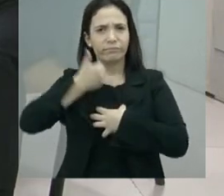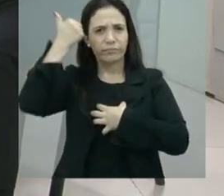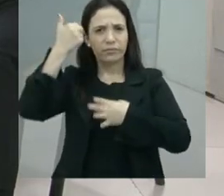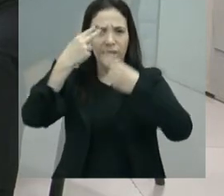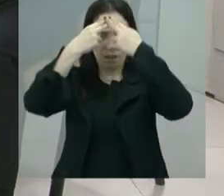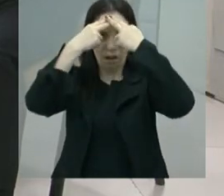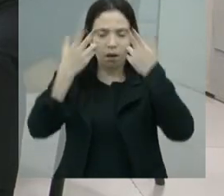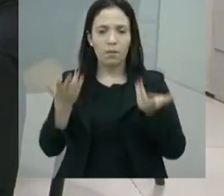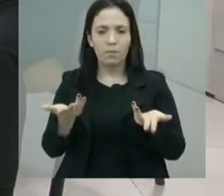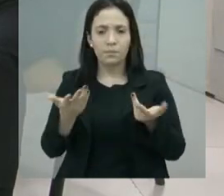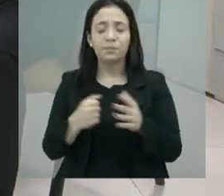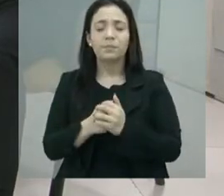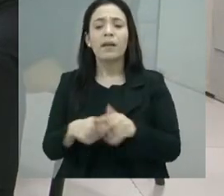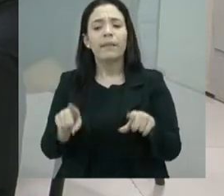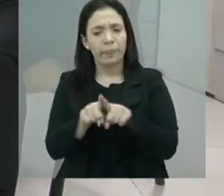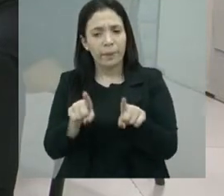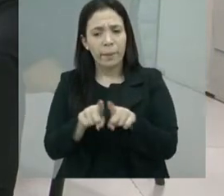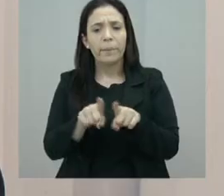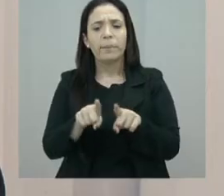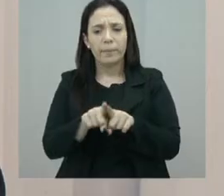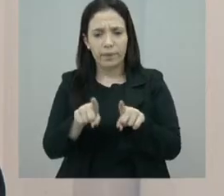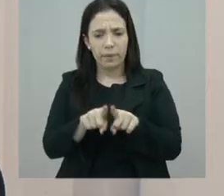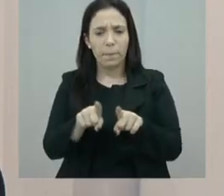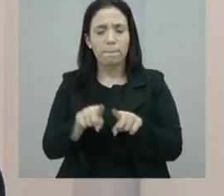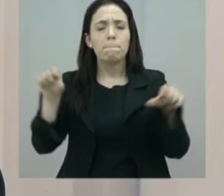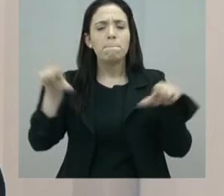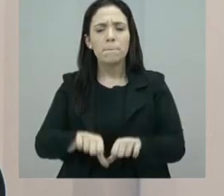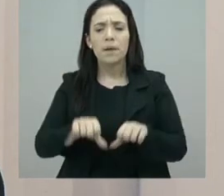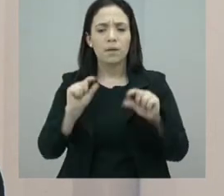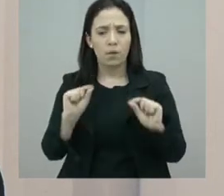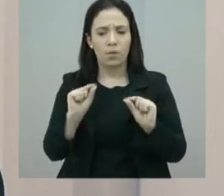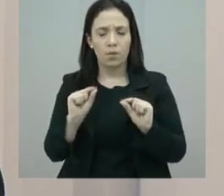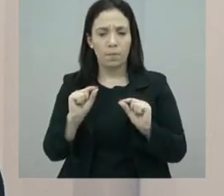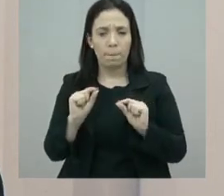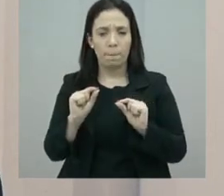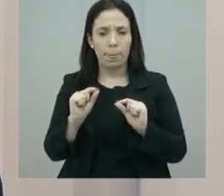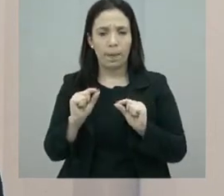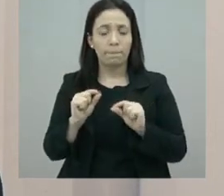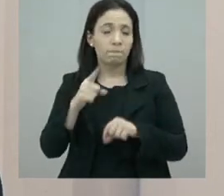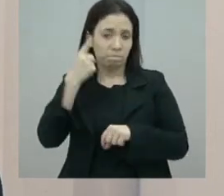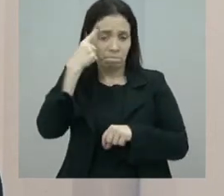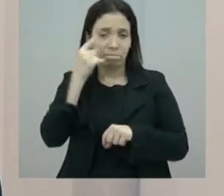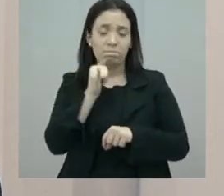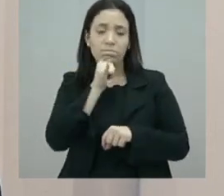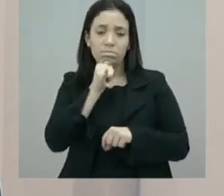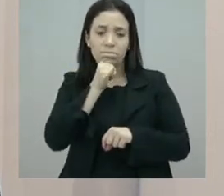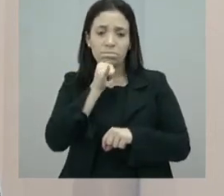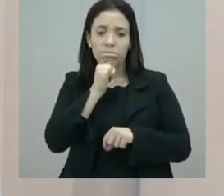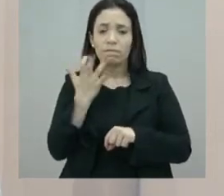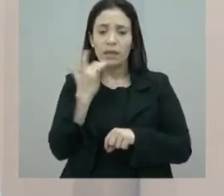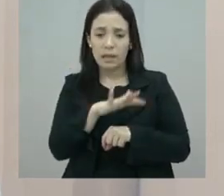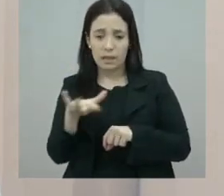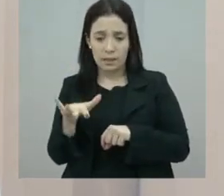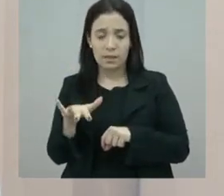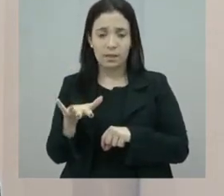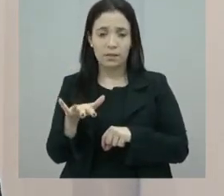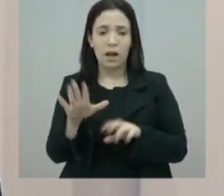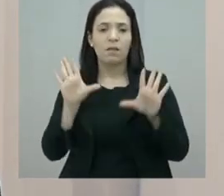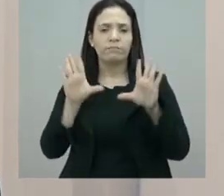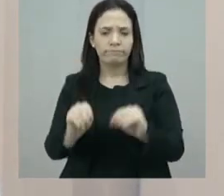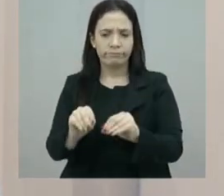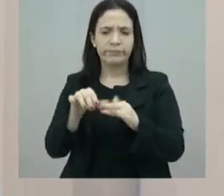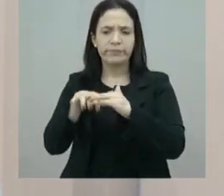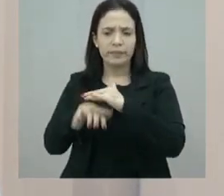né? Na verdade, pior do que isso, né? Vamos imaginar um exemplo clássico de uma criança que foi